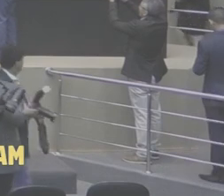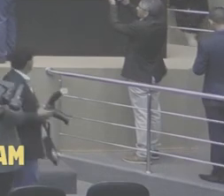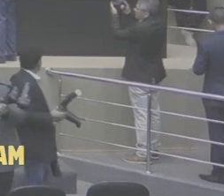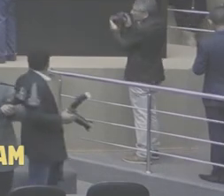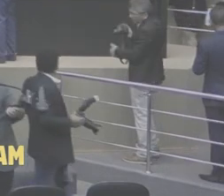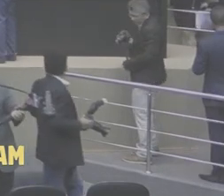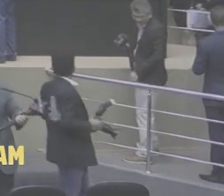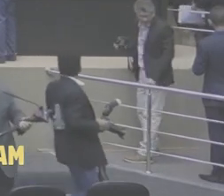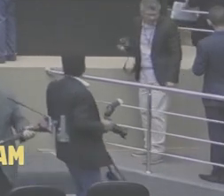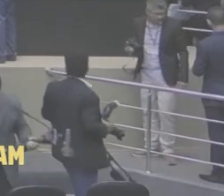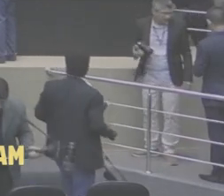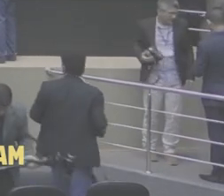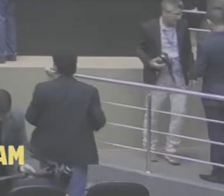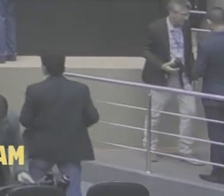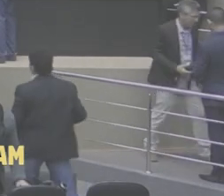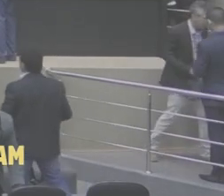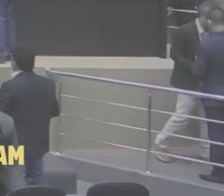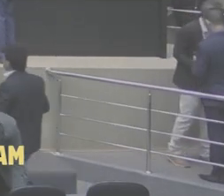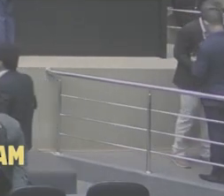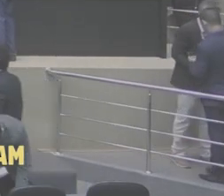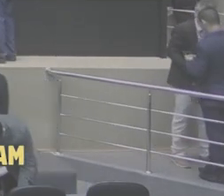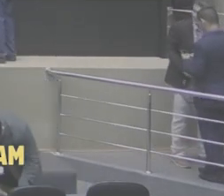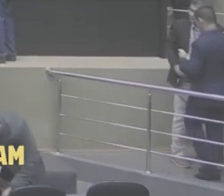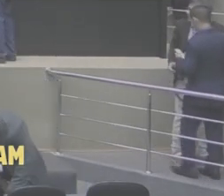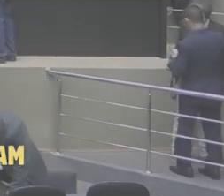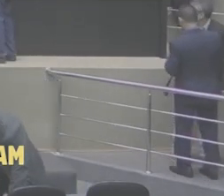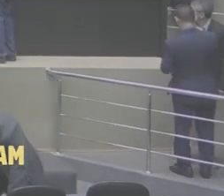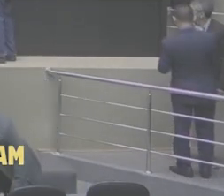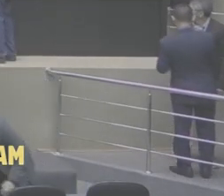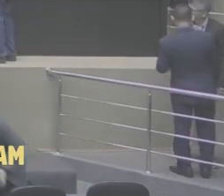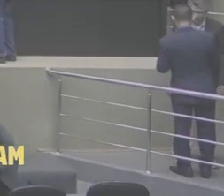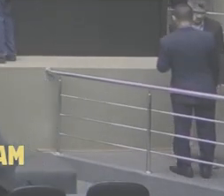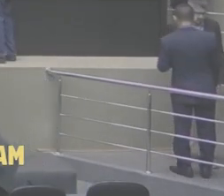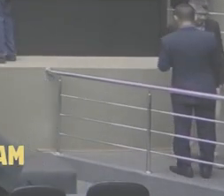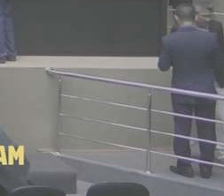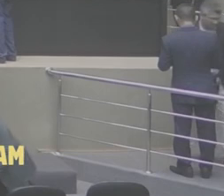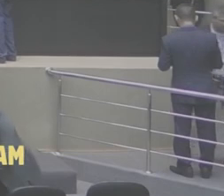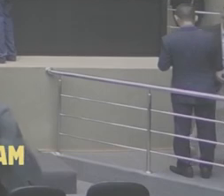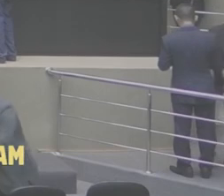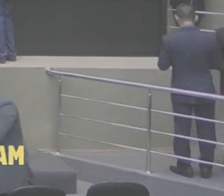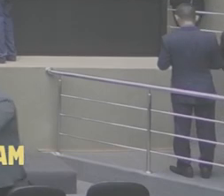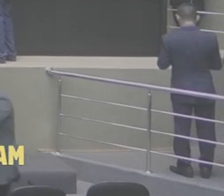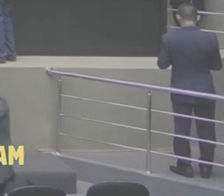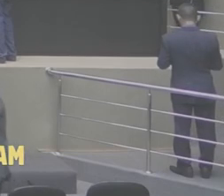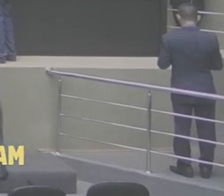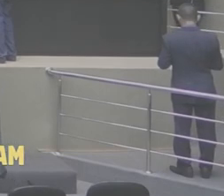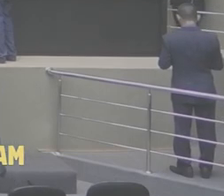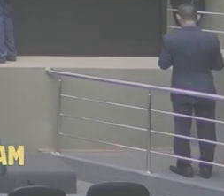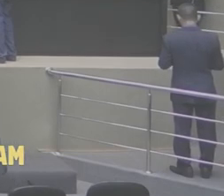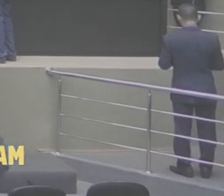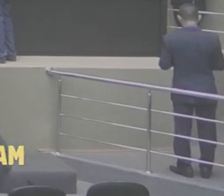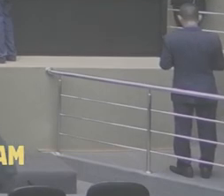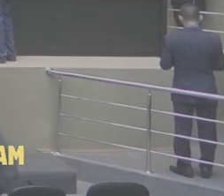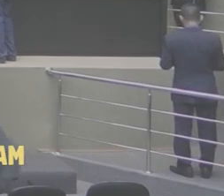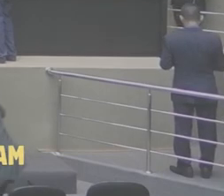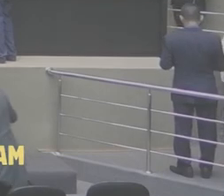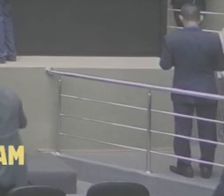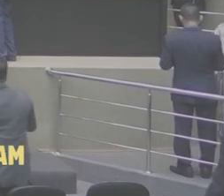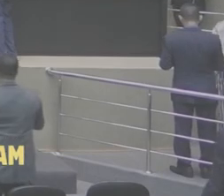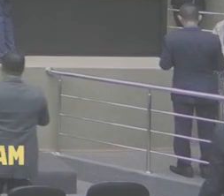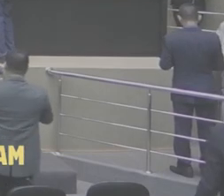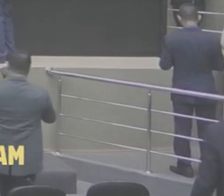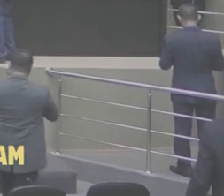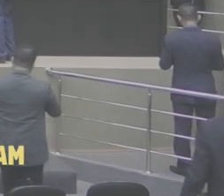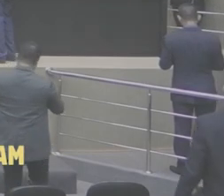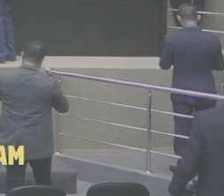pela NET uma emissora do Poder Legislativo Estadual Assembleia Legislativa do Estado do Amazonas